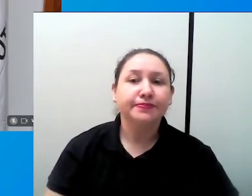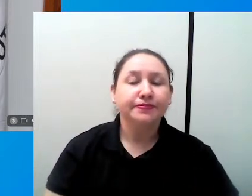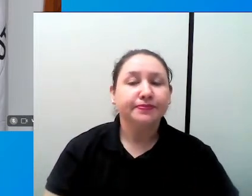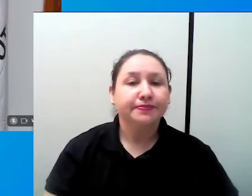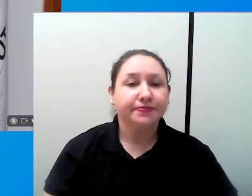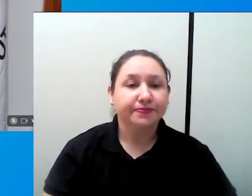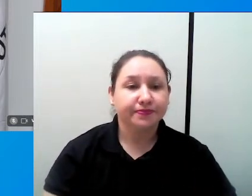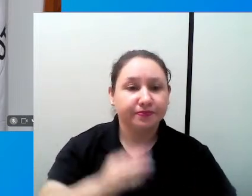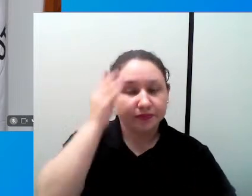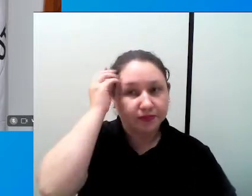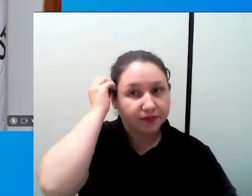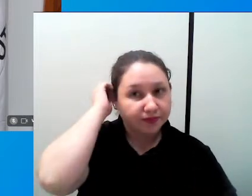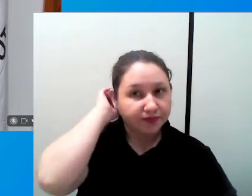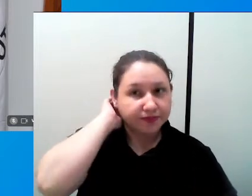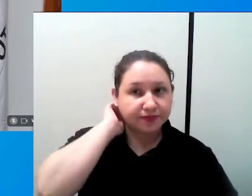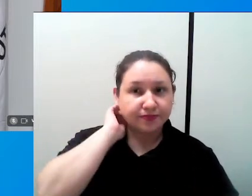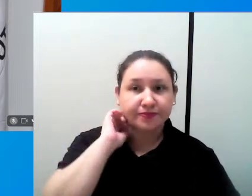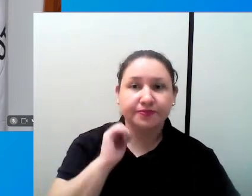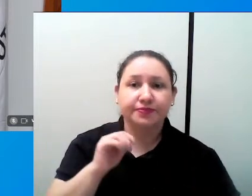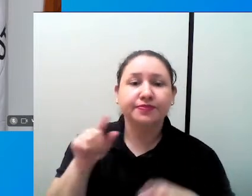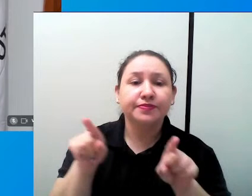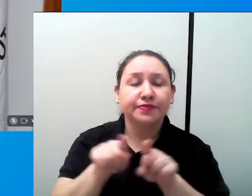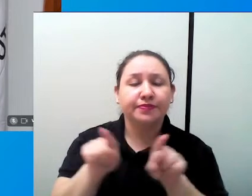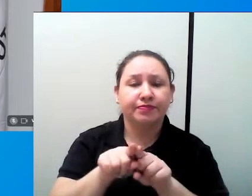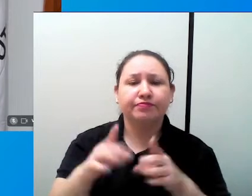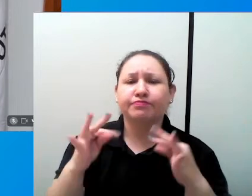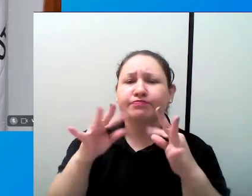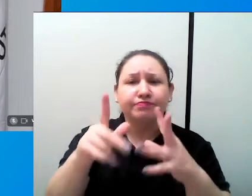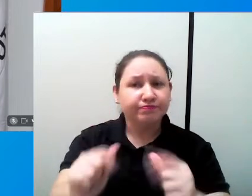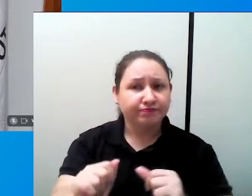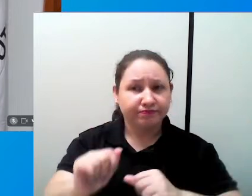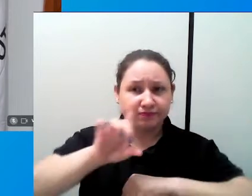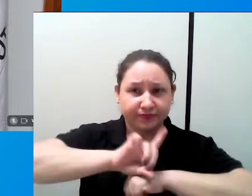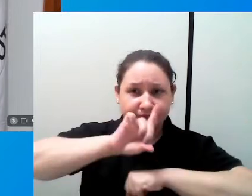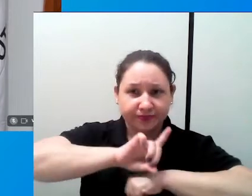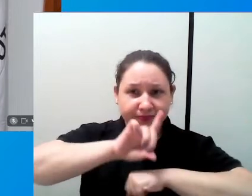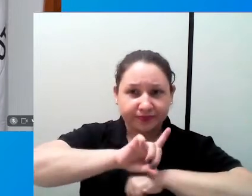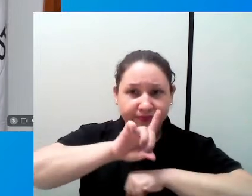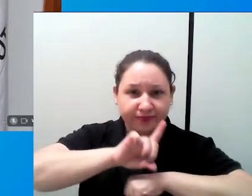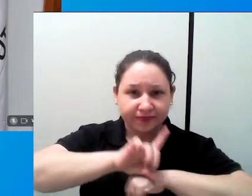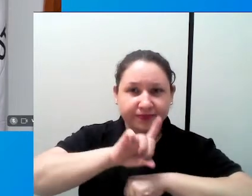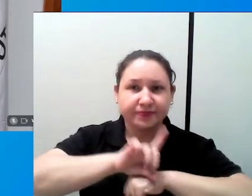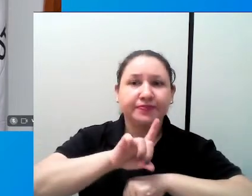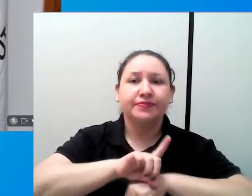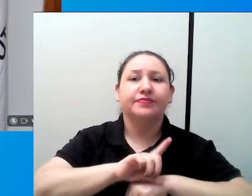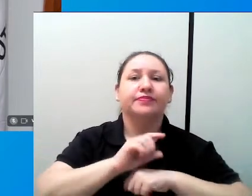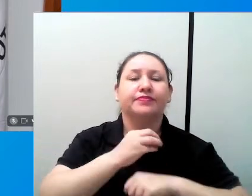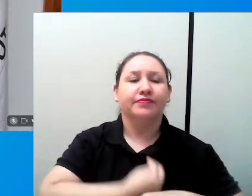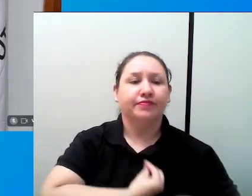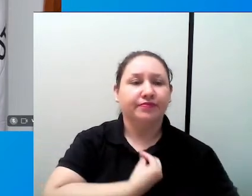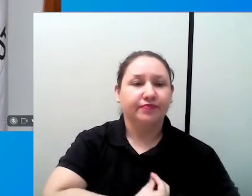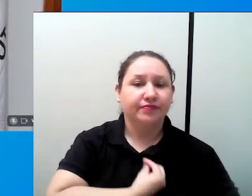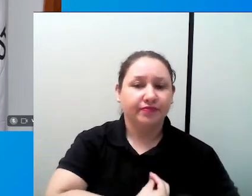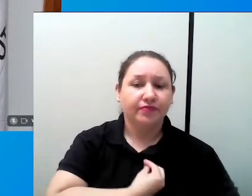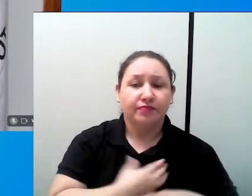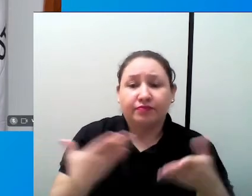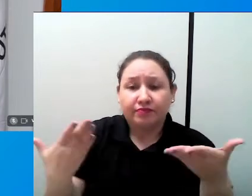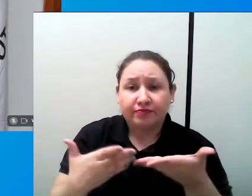Cumprimento também todos os nossos diretores de ensino, né, que se fazem presente. Essa reunião, na verdade,